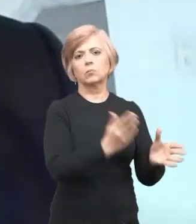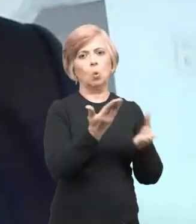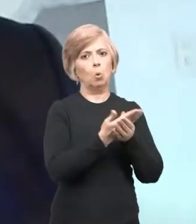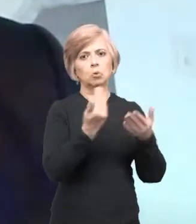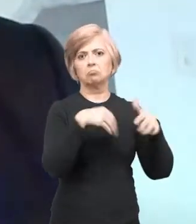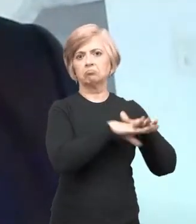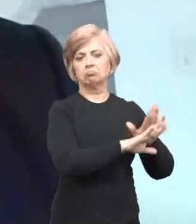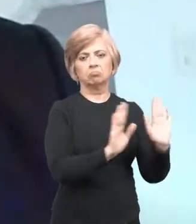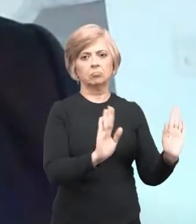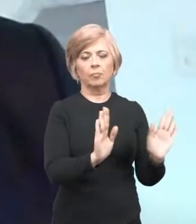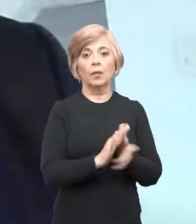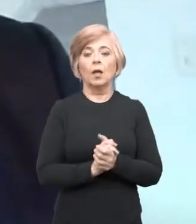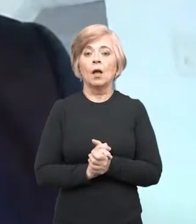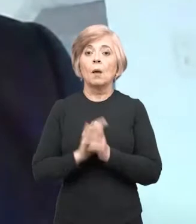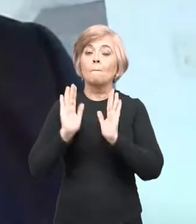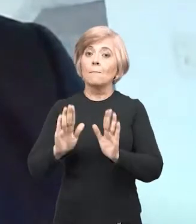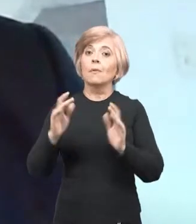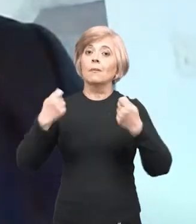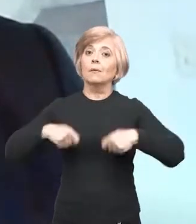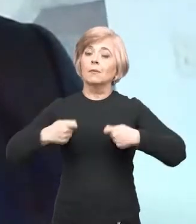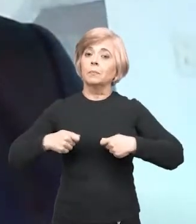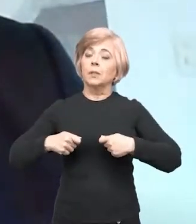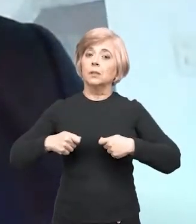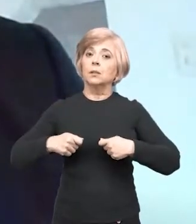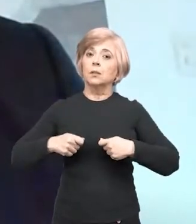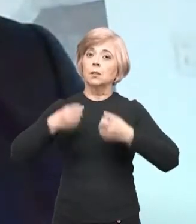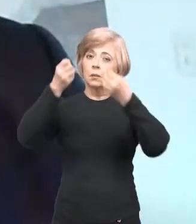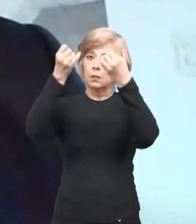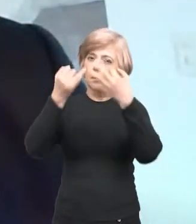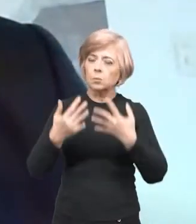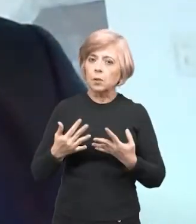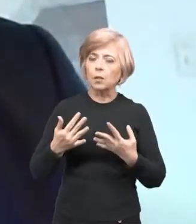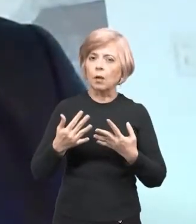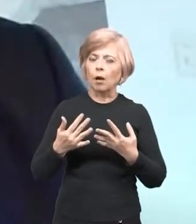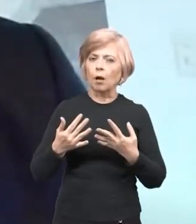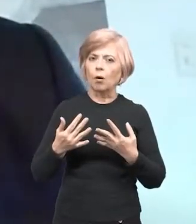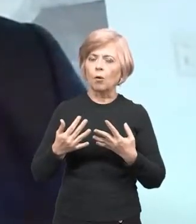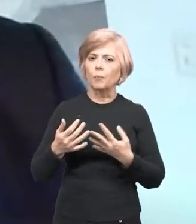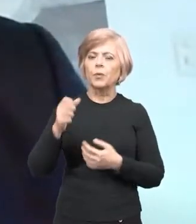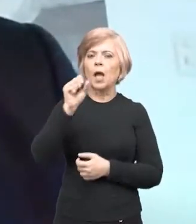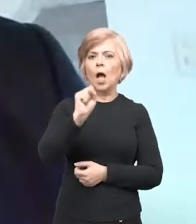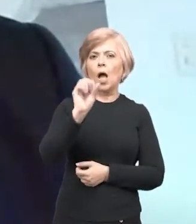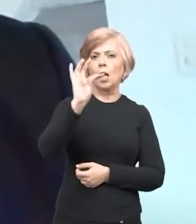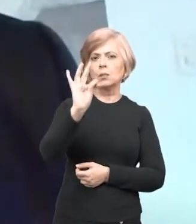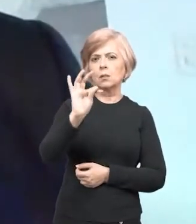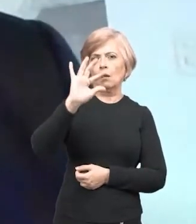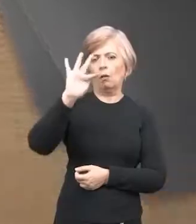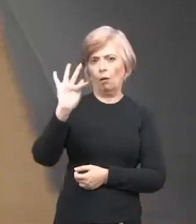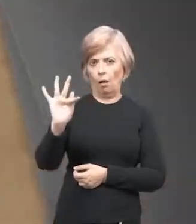ponderar é que o Supremo Tribunal Federal, aproximadamente 2 anos,